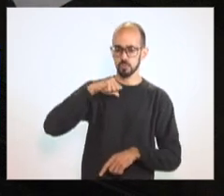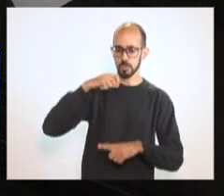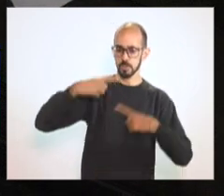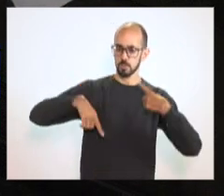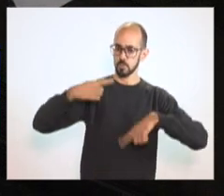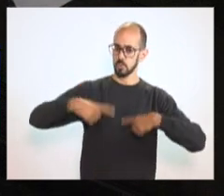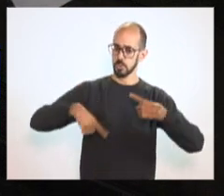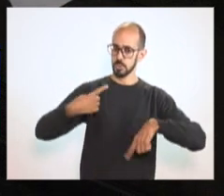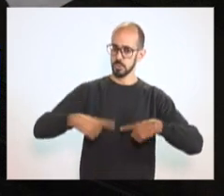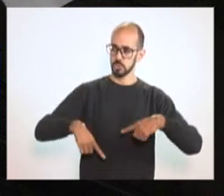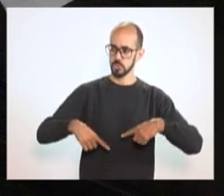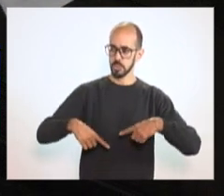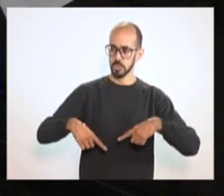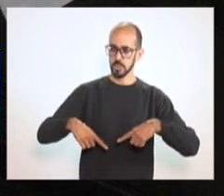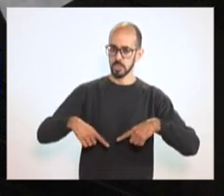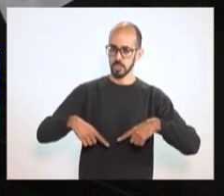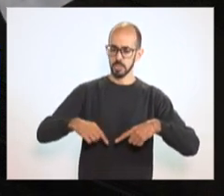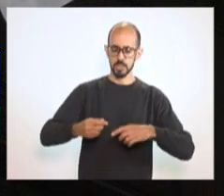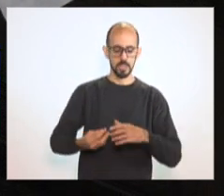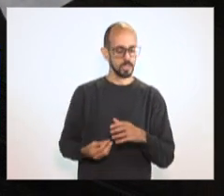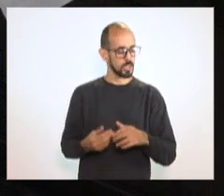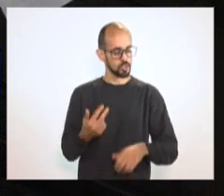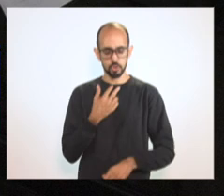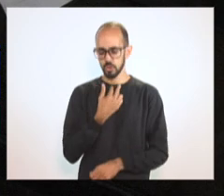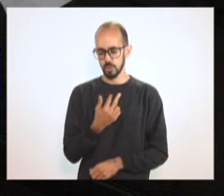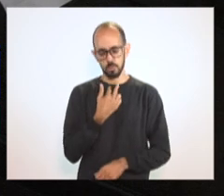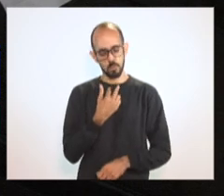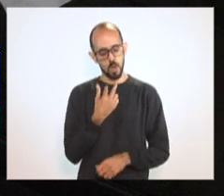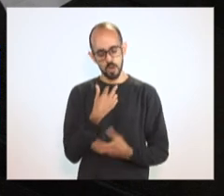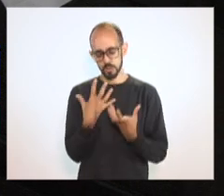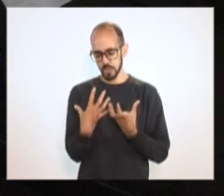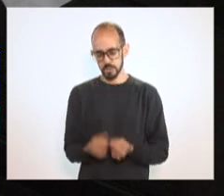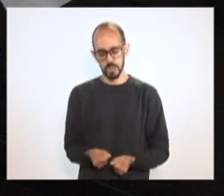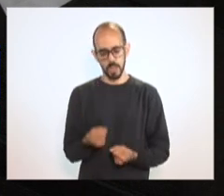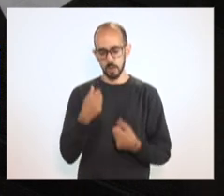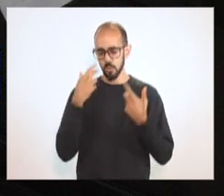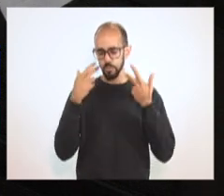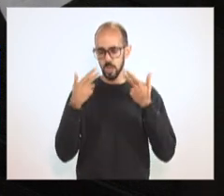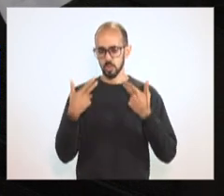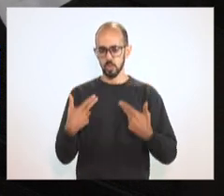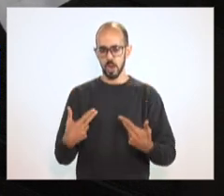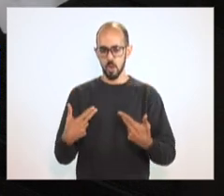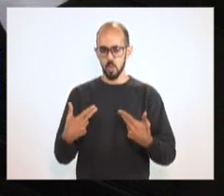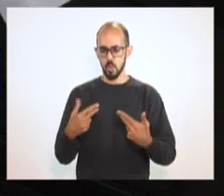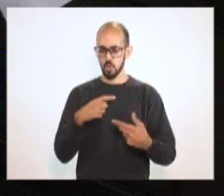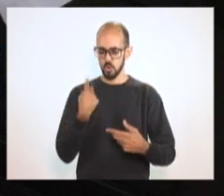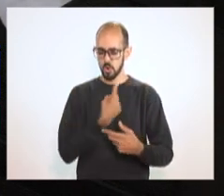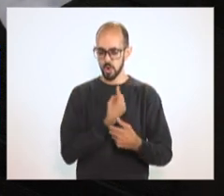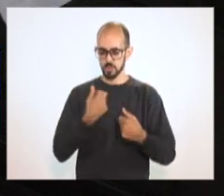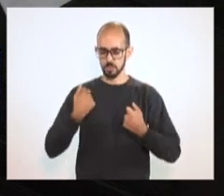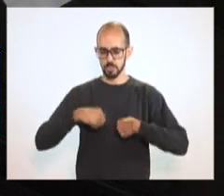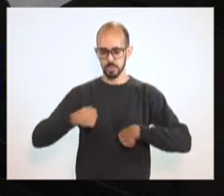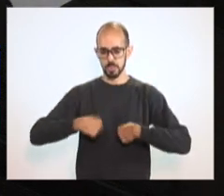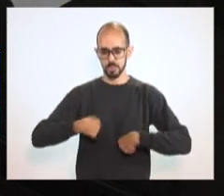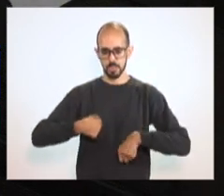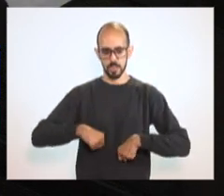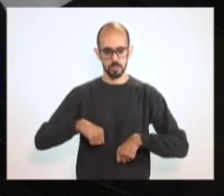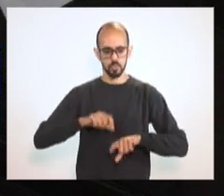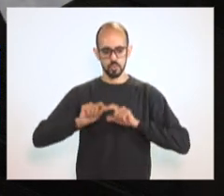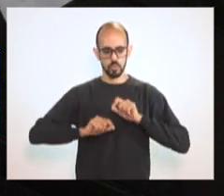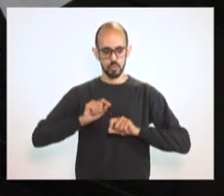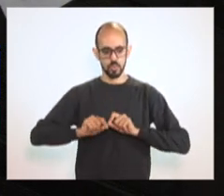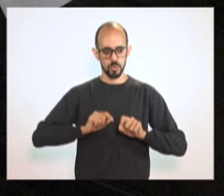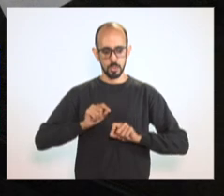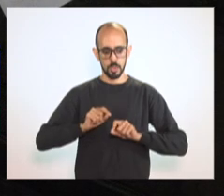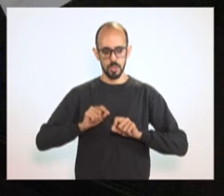política que não podemos naturalizar a gente precisa senhora presidenta falar disso então sugiro